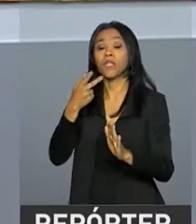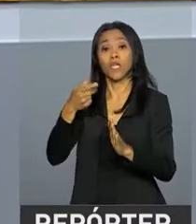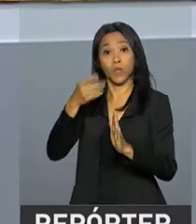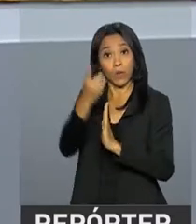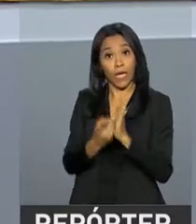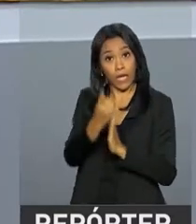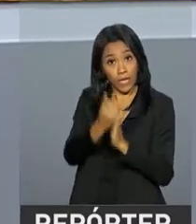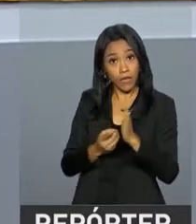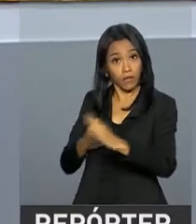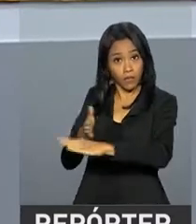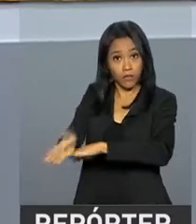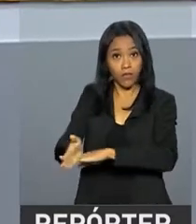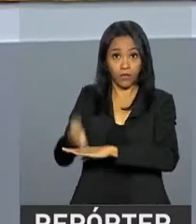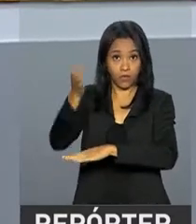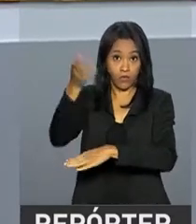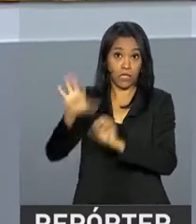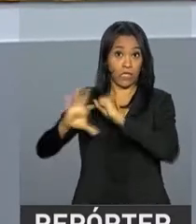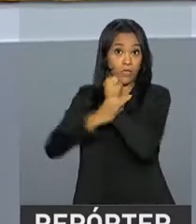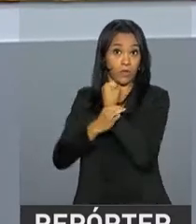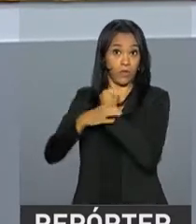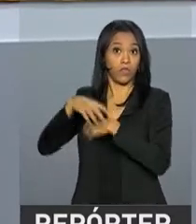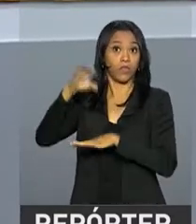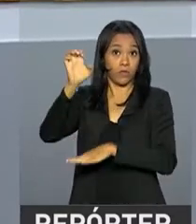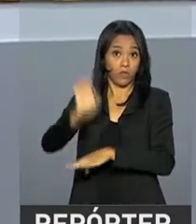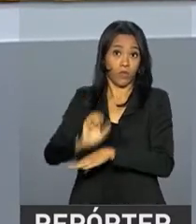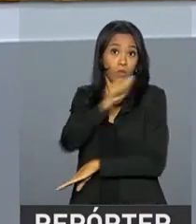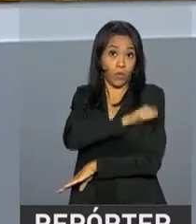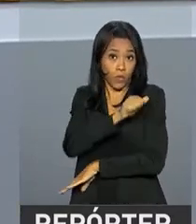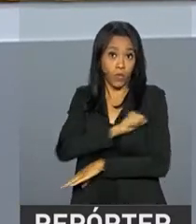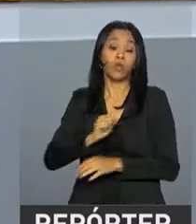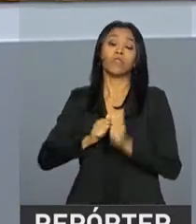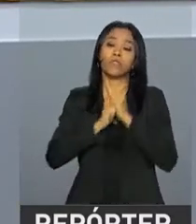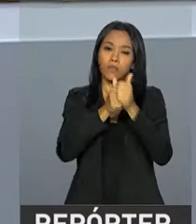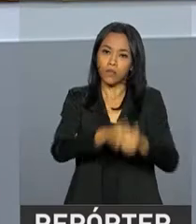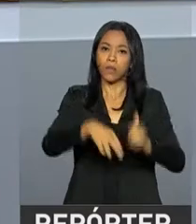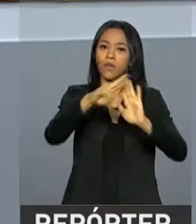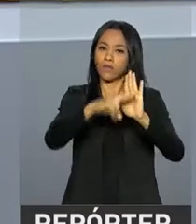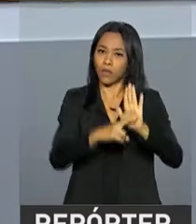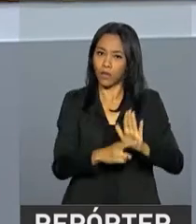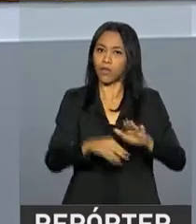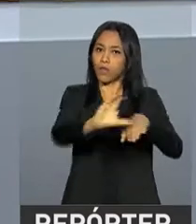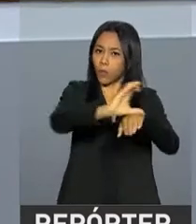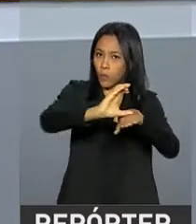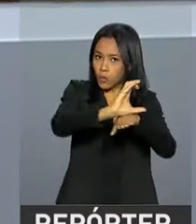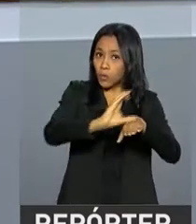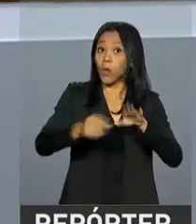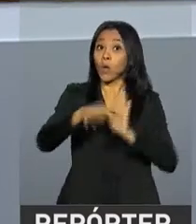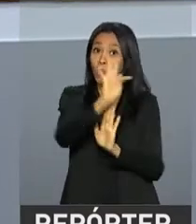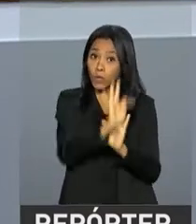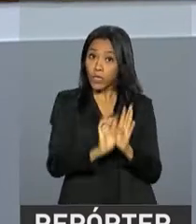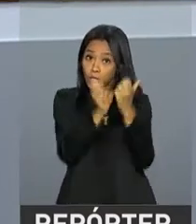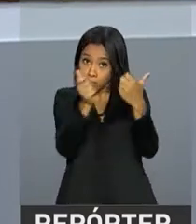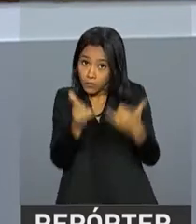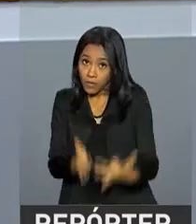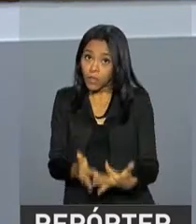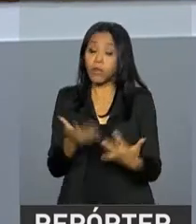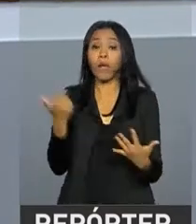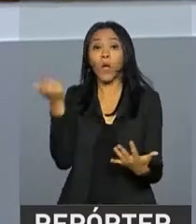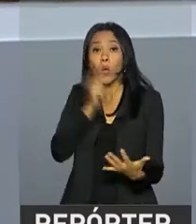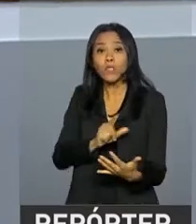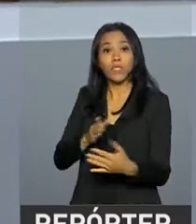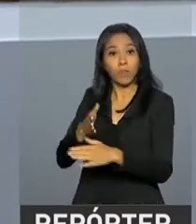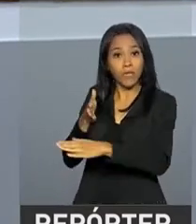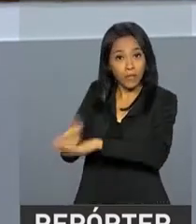segurança pública do rio de janeiro obedece rigorosamente o rito constitucional o texto explica ainda que para se realizar a intervenção